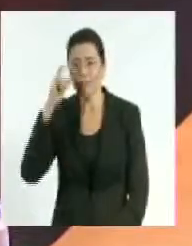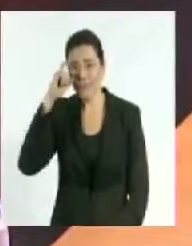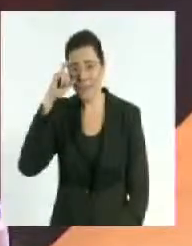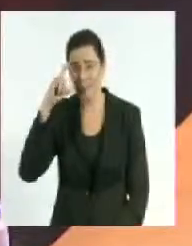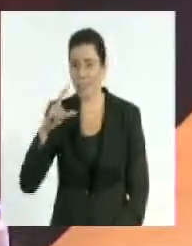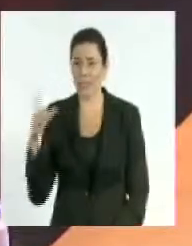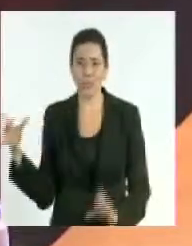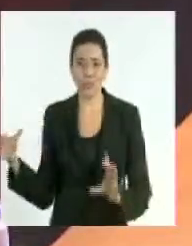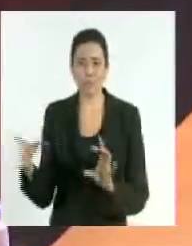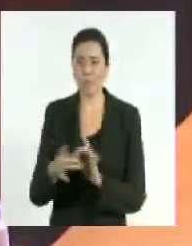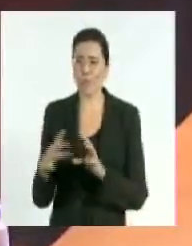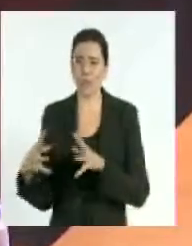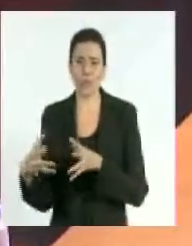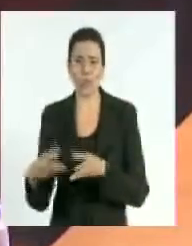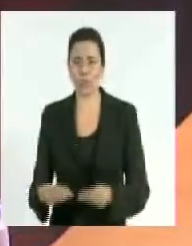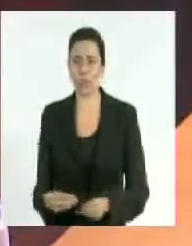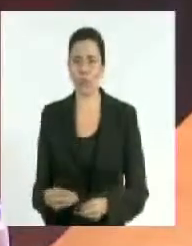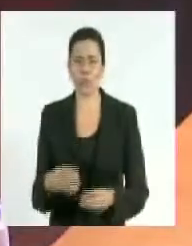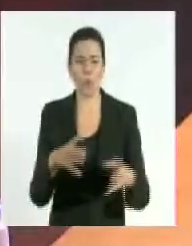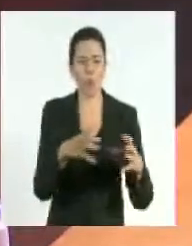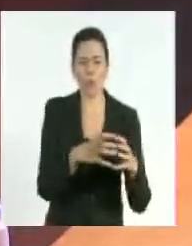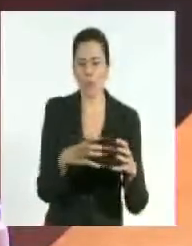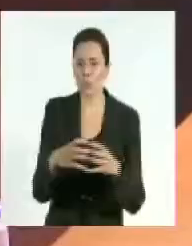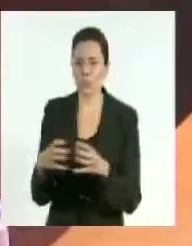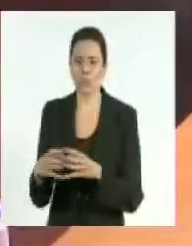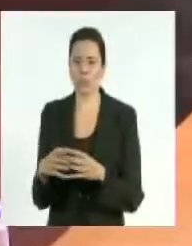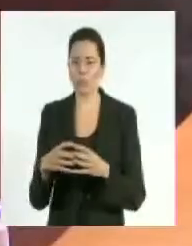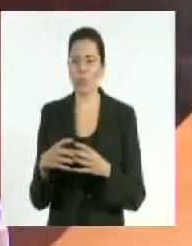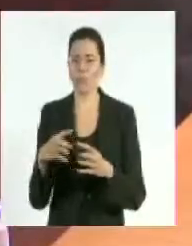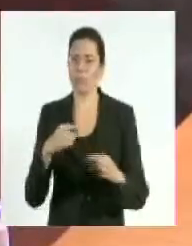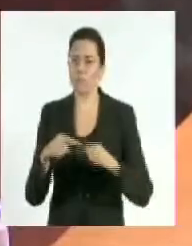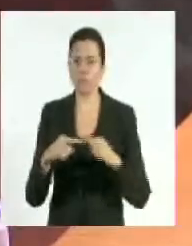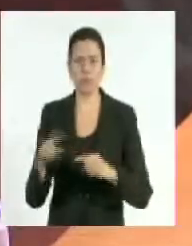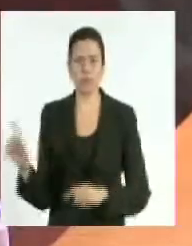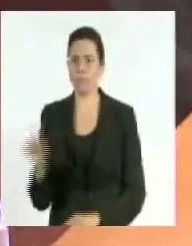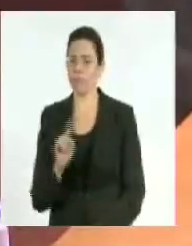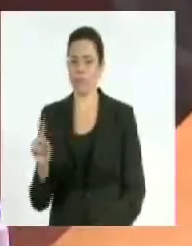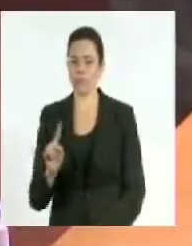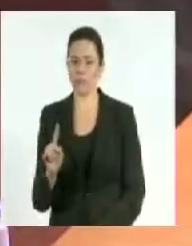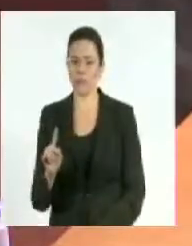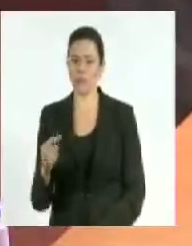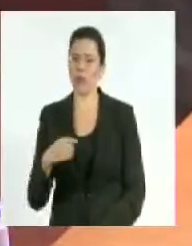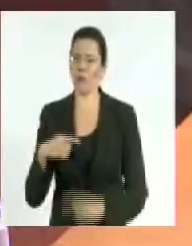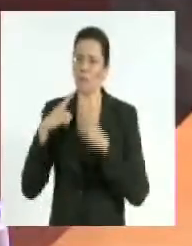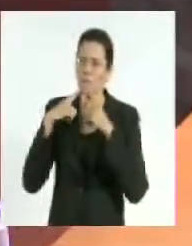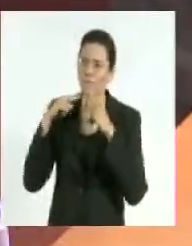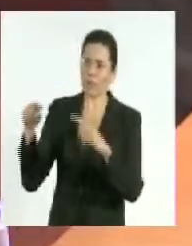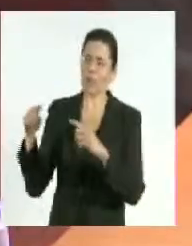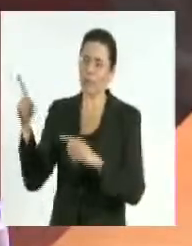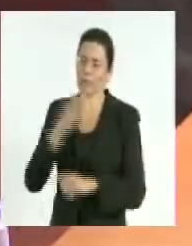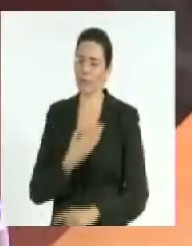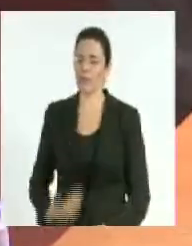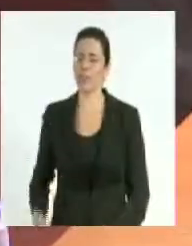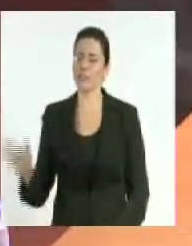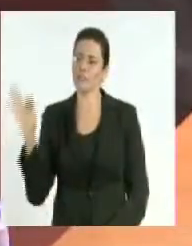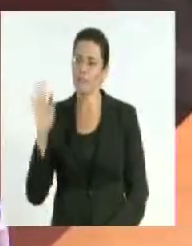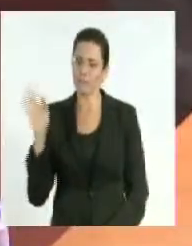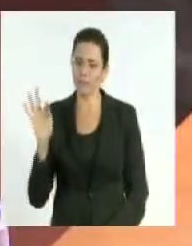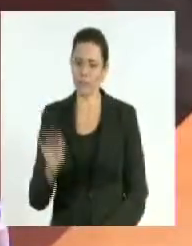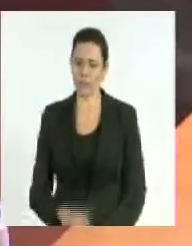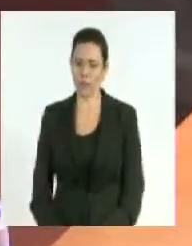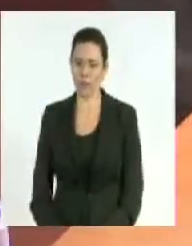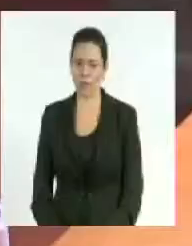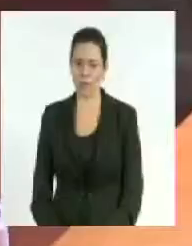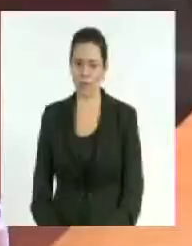nós. Discursos isolados sem dar sequência. E eu vou propor uma moção de repúdio ao governo federal e fazer como fizeram em